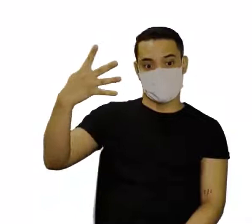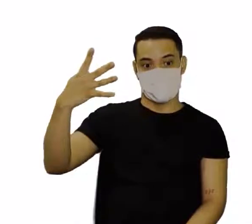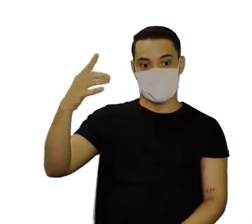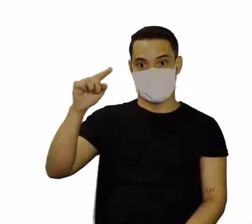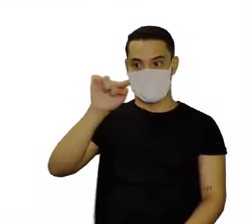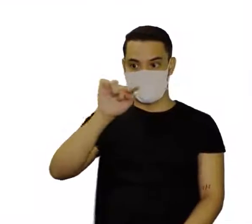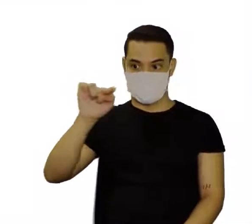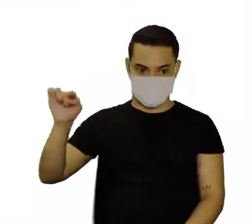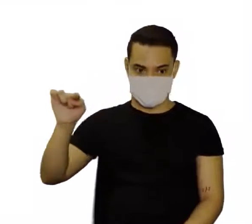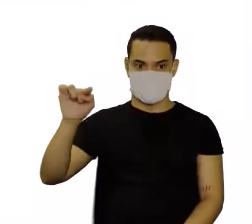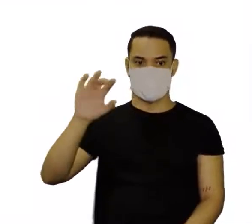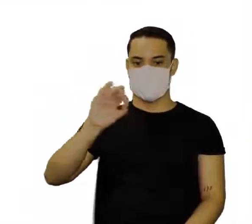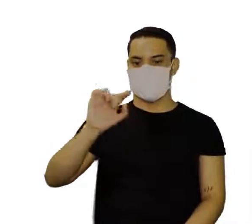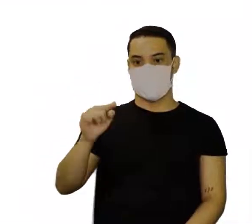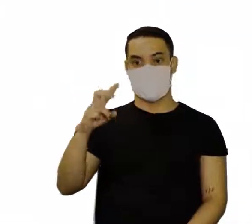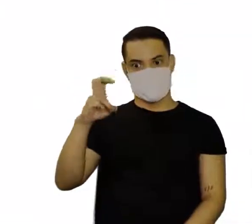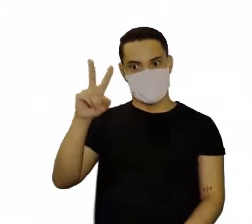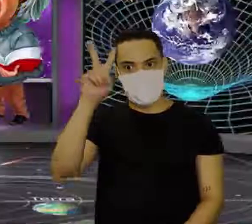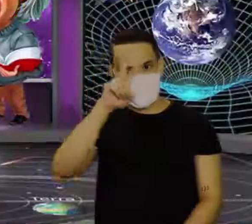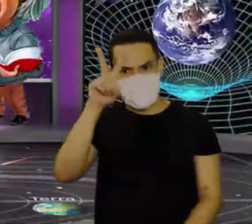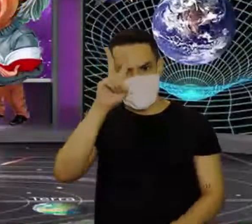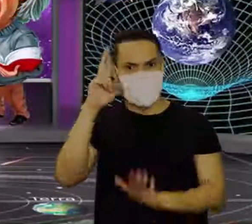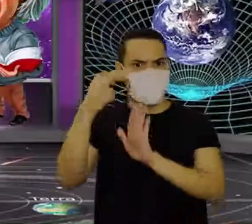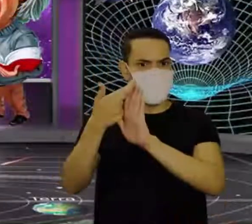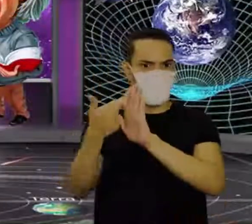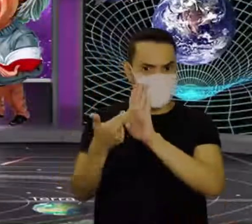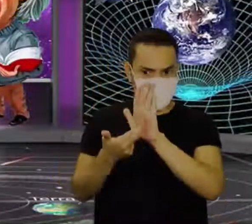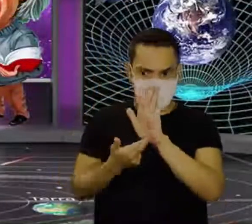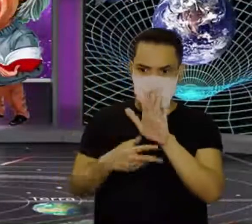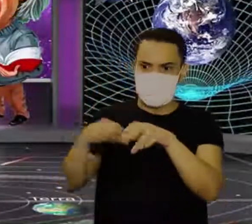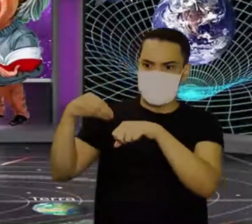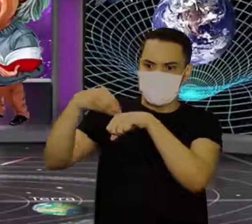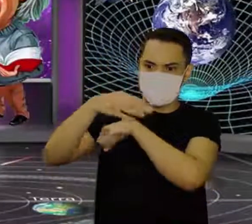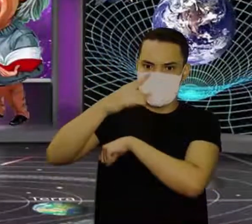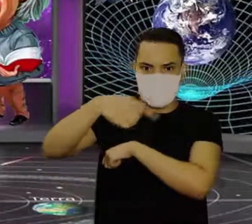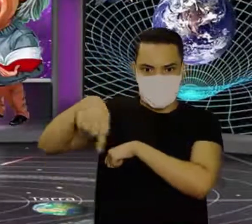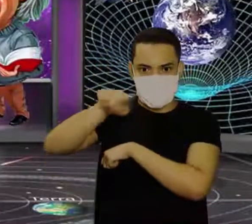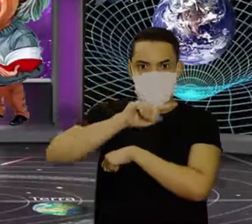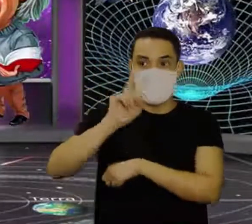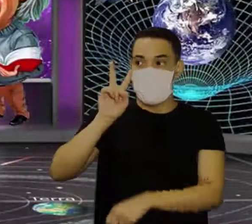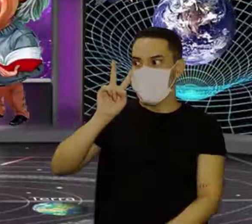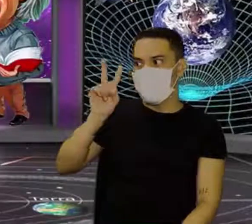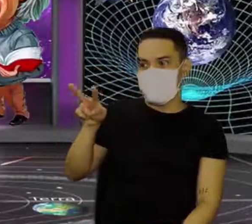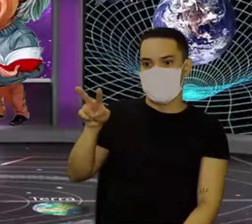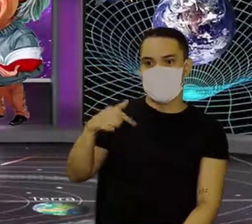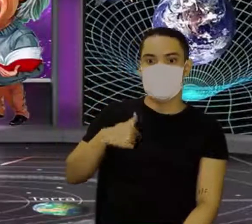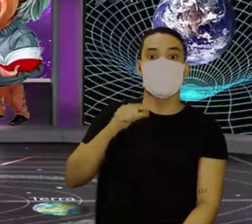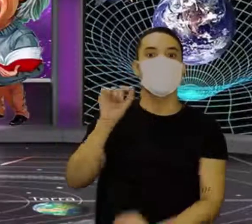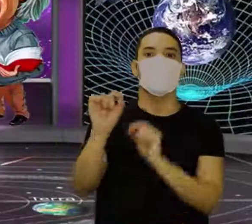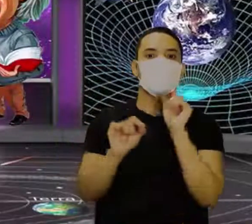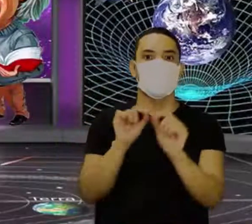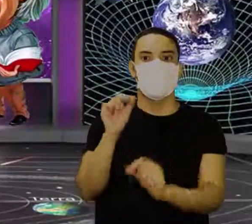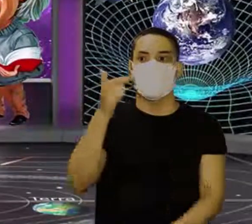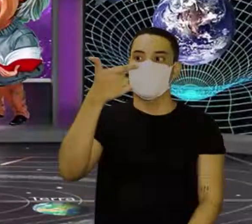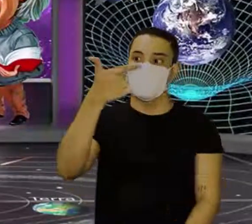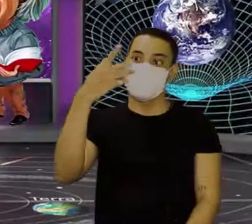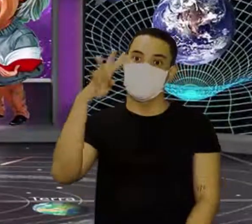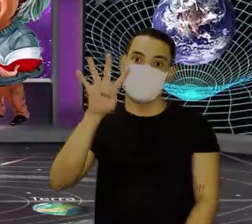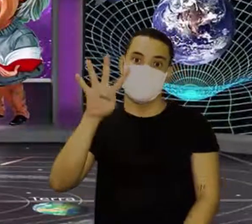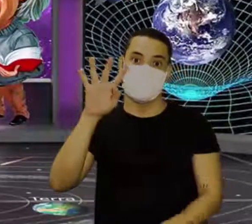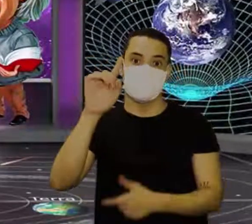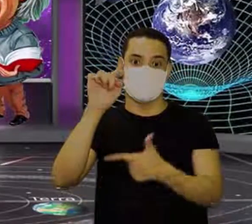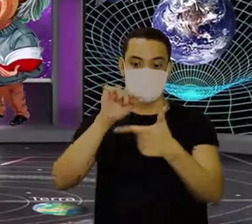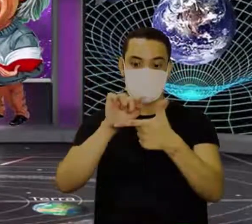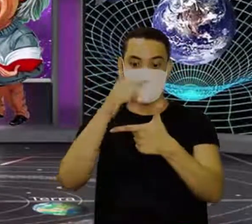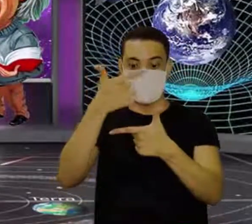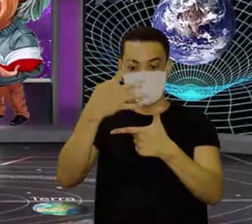a regrinha que eu falei para vocês. Então, pessoal, olha só. Eu já olhei para aquele resultado, eu já vi ali o quê? Eu vi 24 dividido por